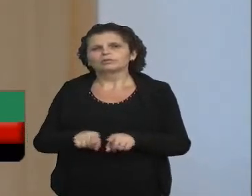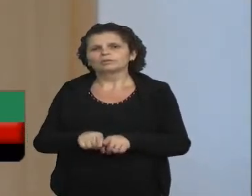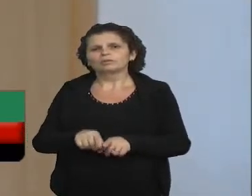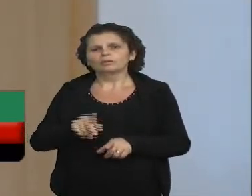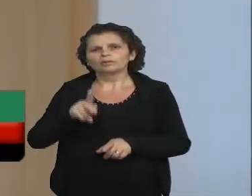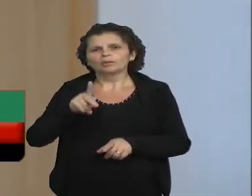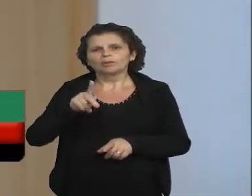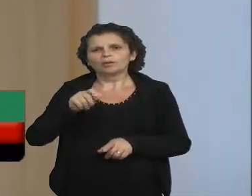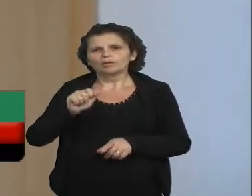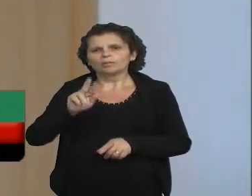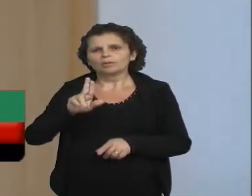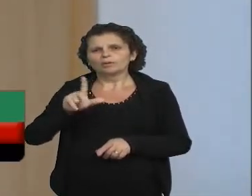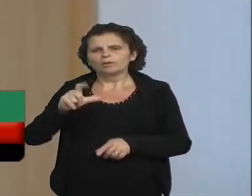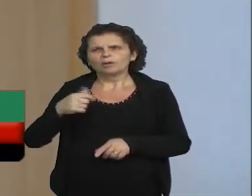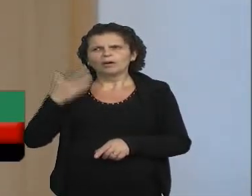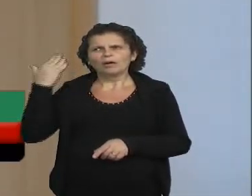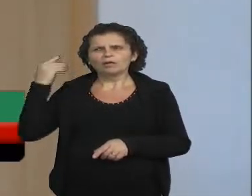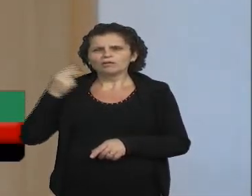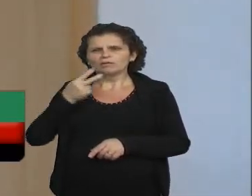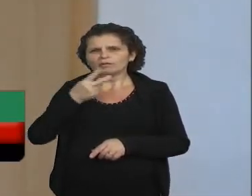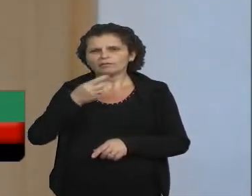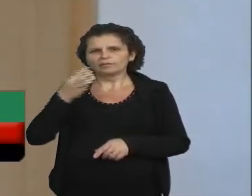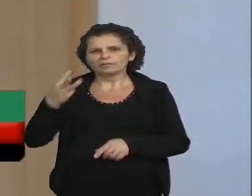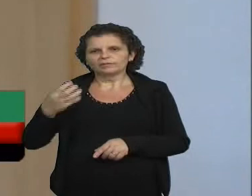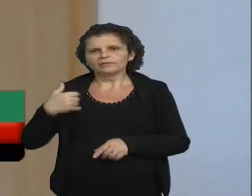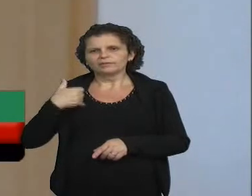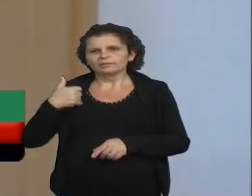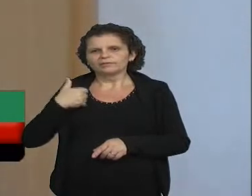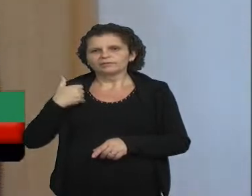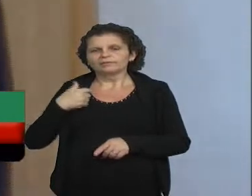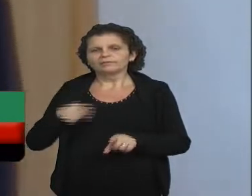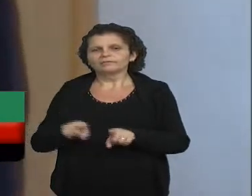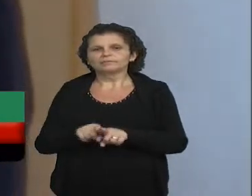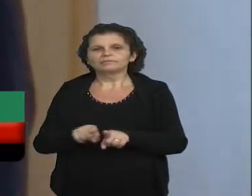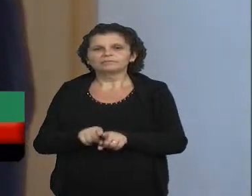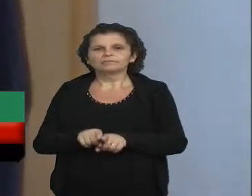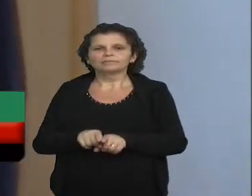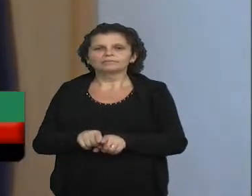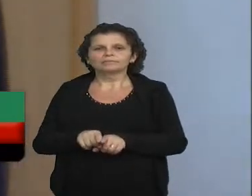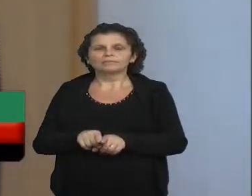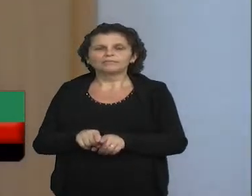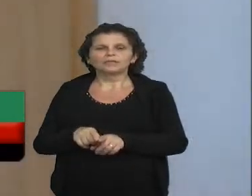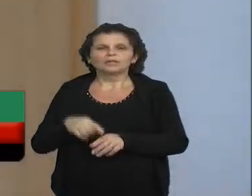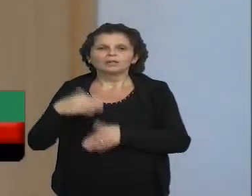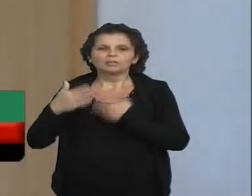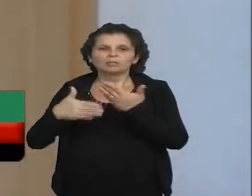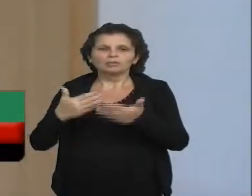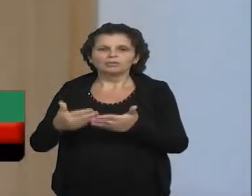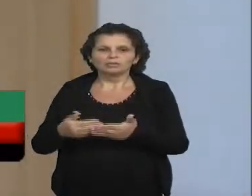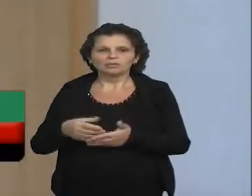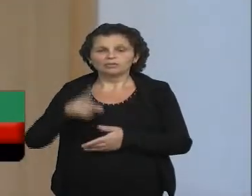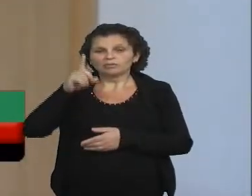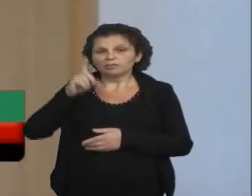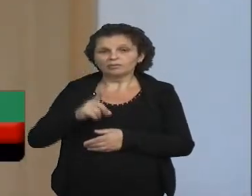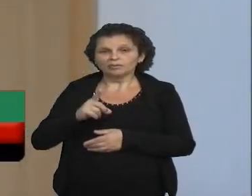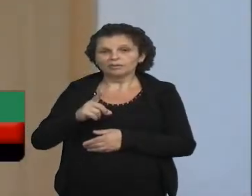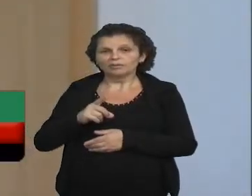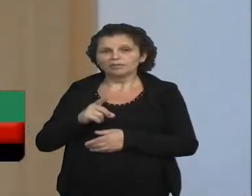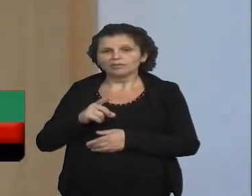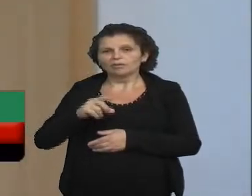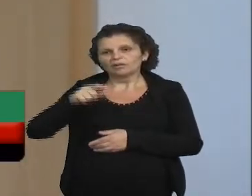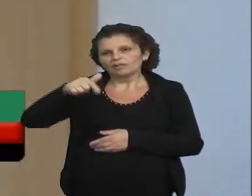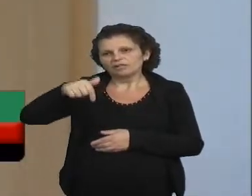Júnior, com apenas 23 anos, fui diretor, numa época em que, depois de mim, o diretor mais jovem devia ter